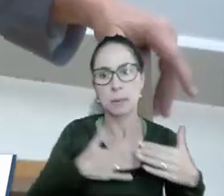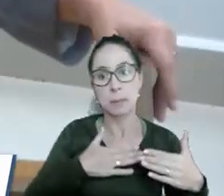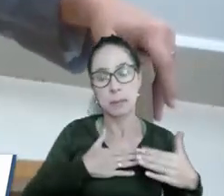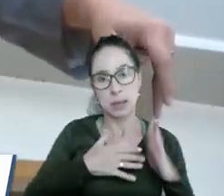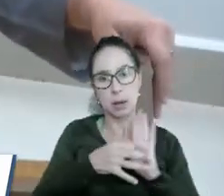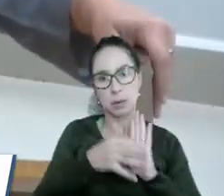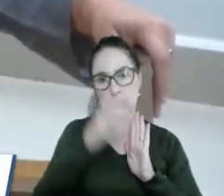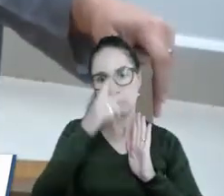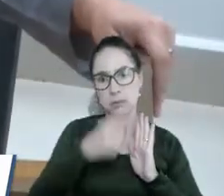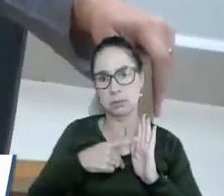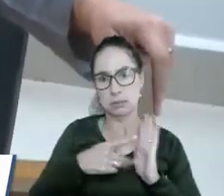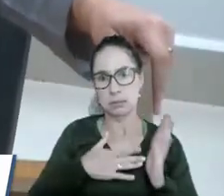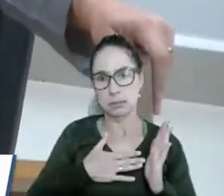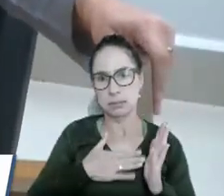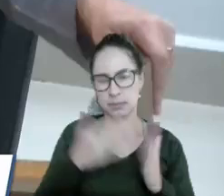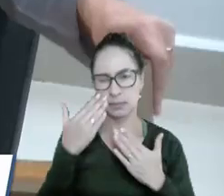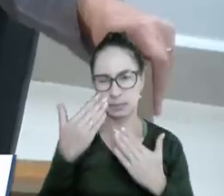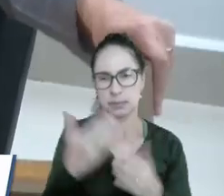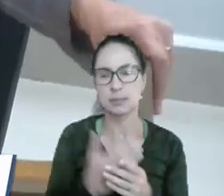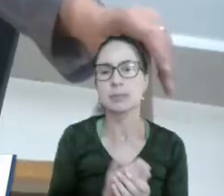pessoal. Obrigado.